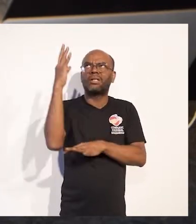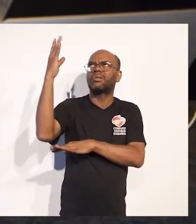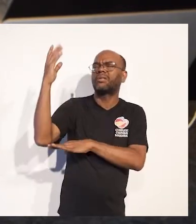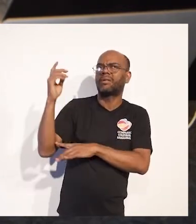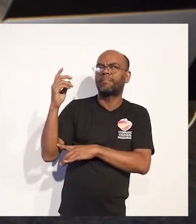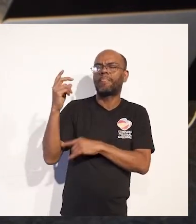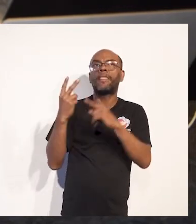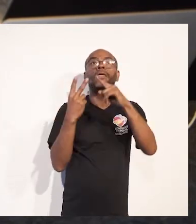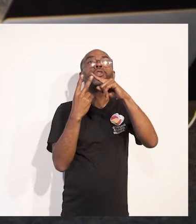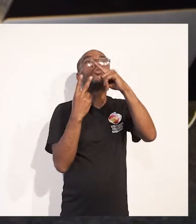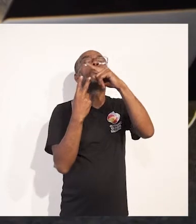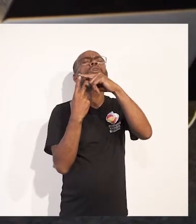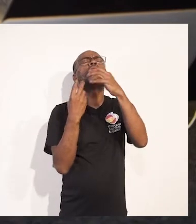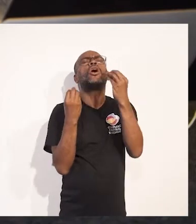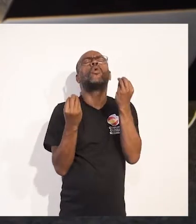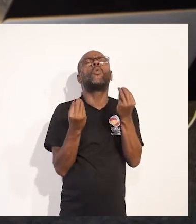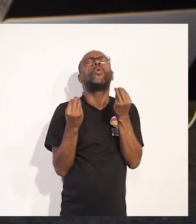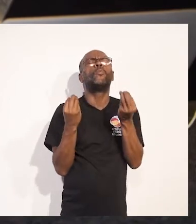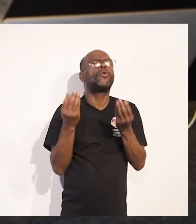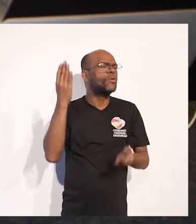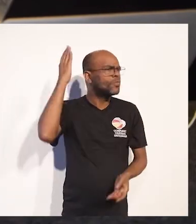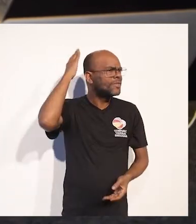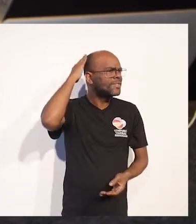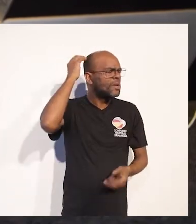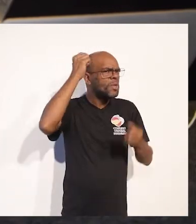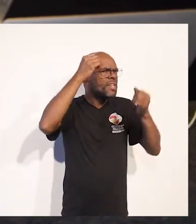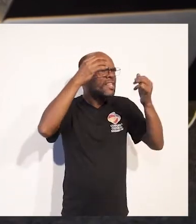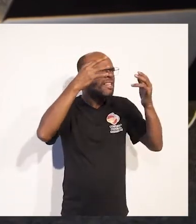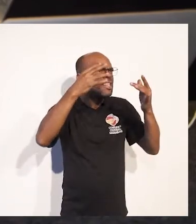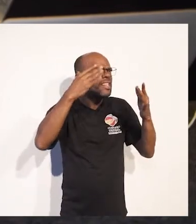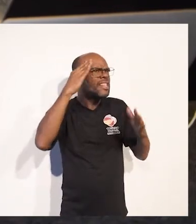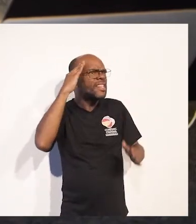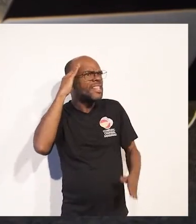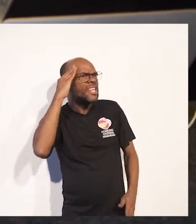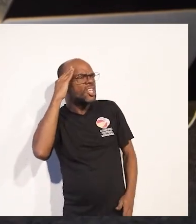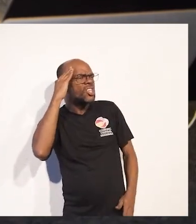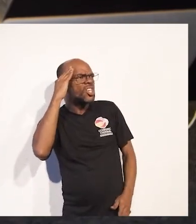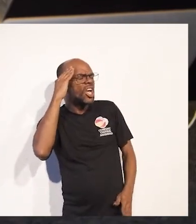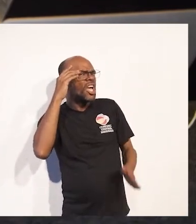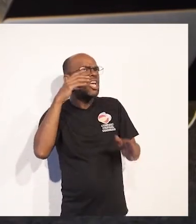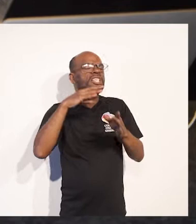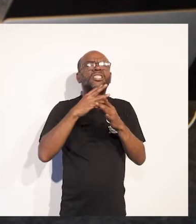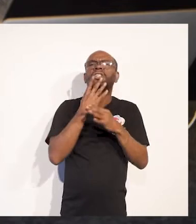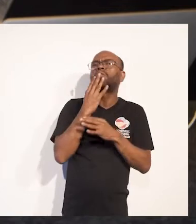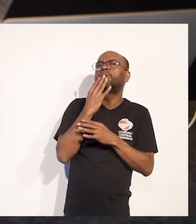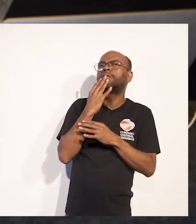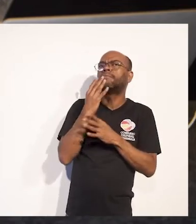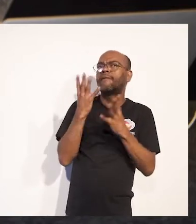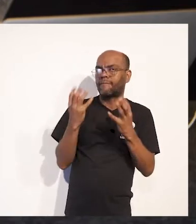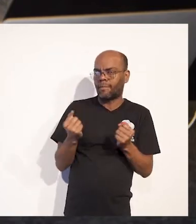dois, como esse cérebro ele interpreta essas cores. Ok? Vamos